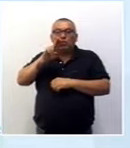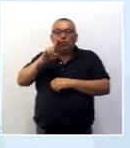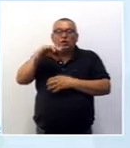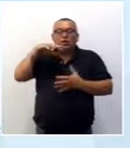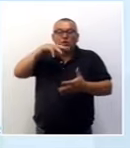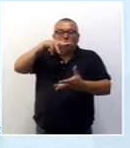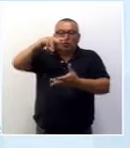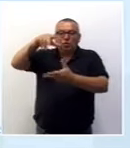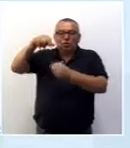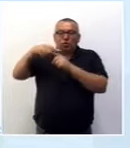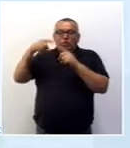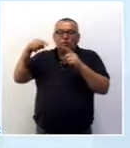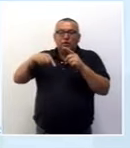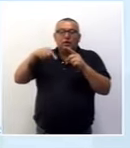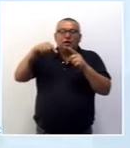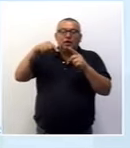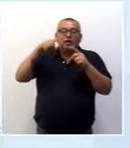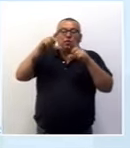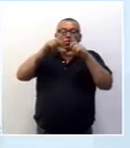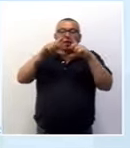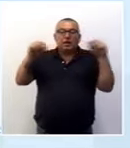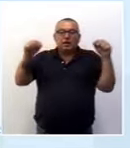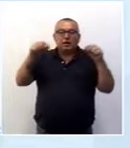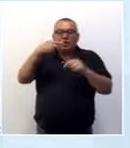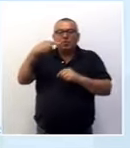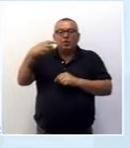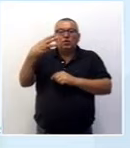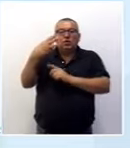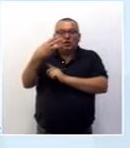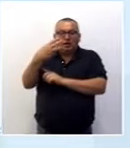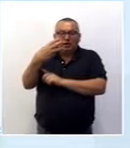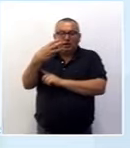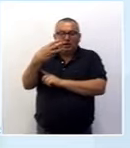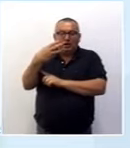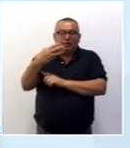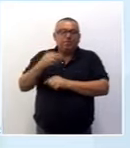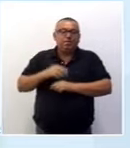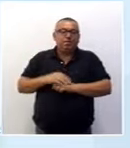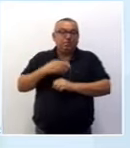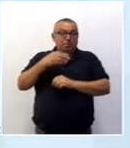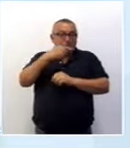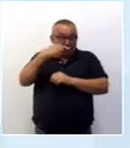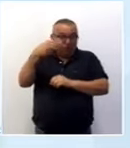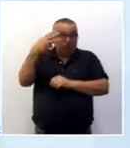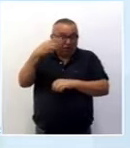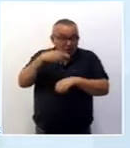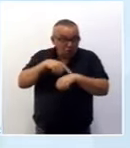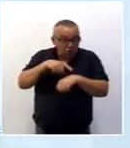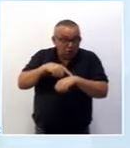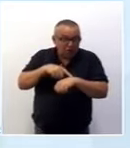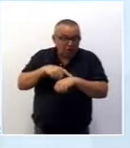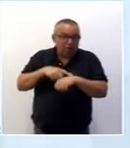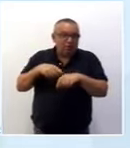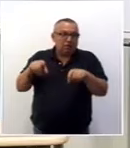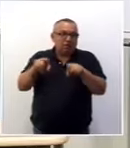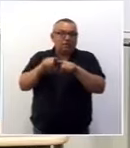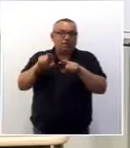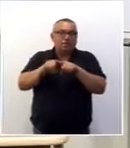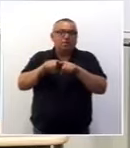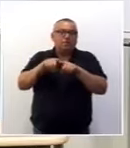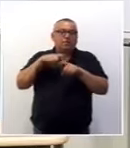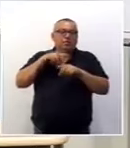de Brasília é -3, tá? Então, eu acho que eu espero